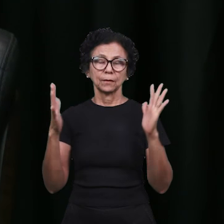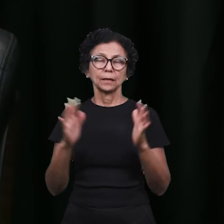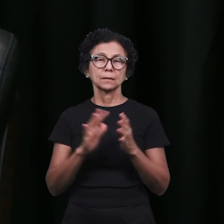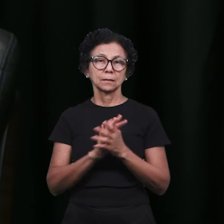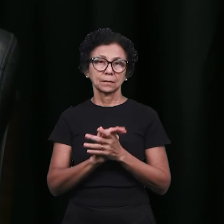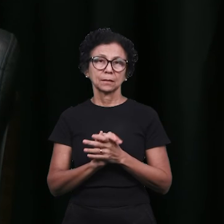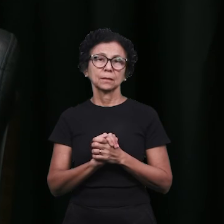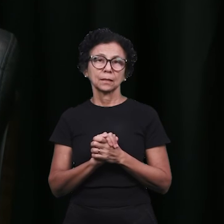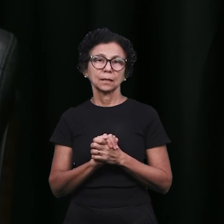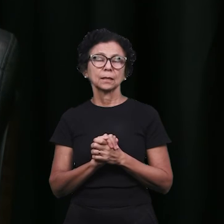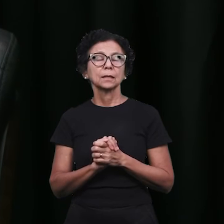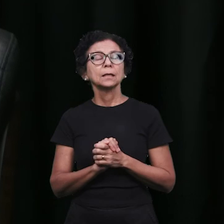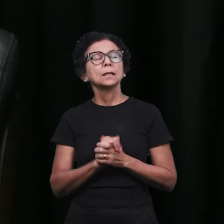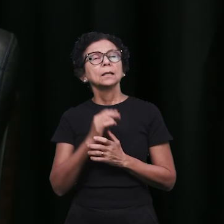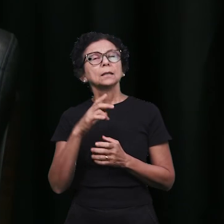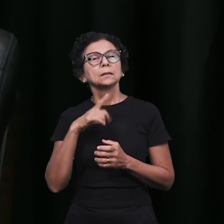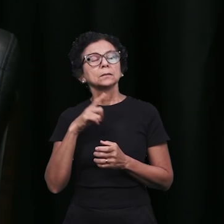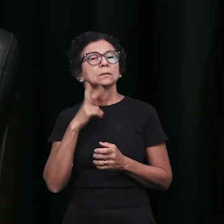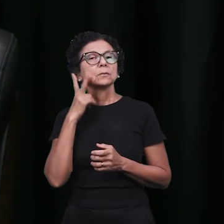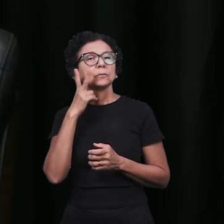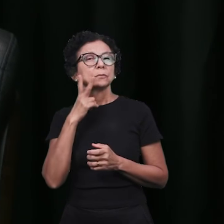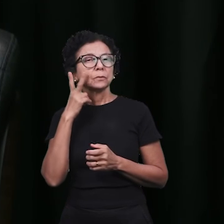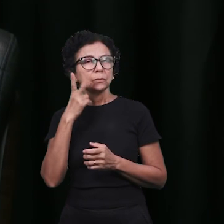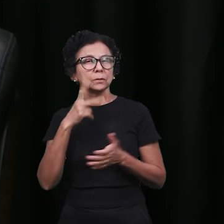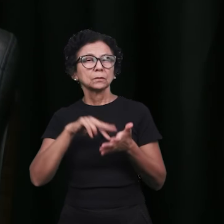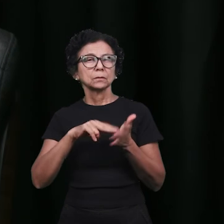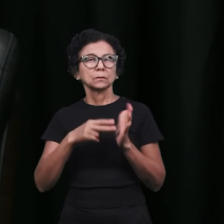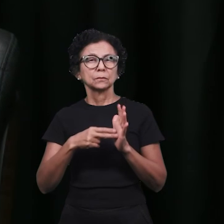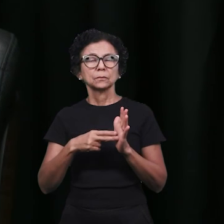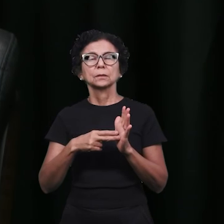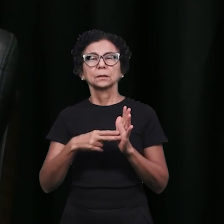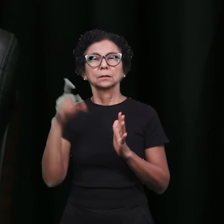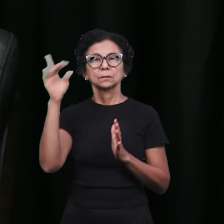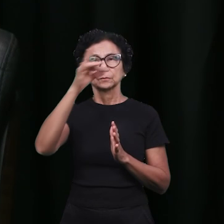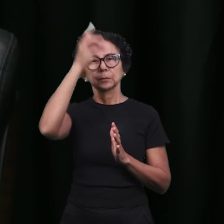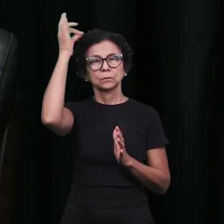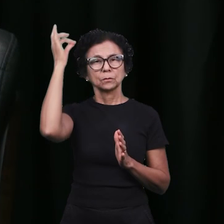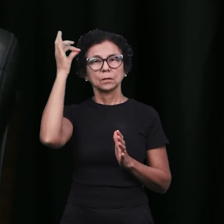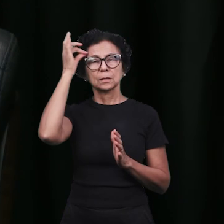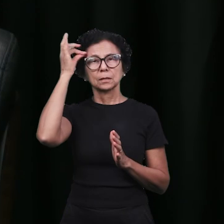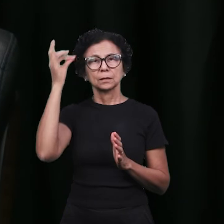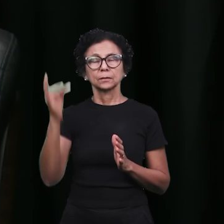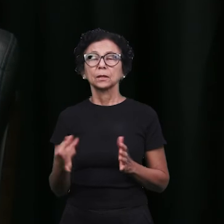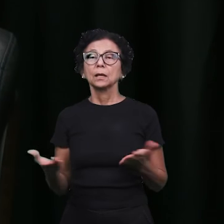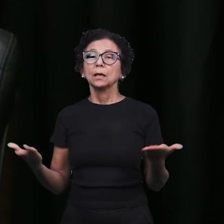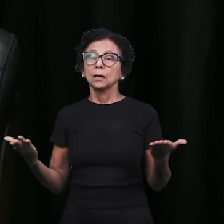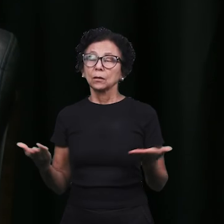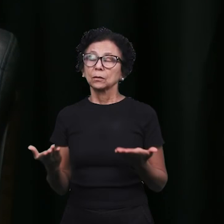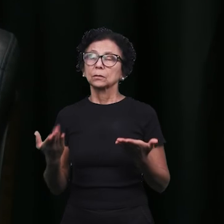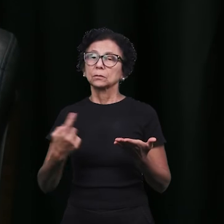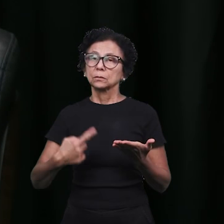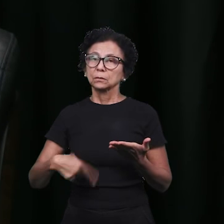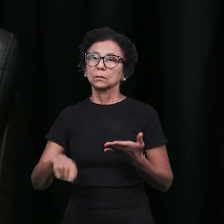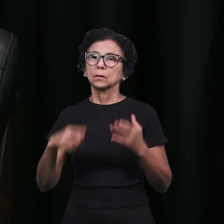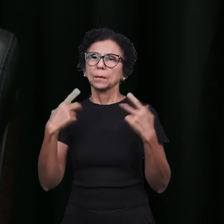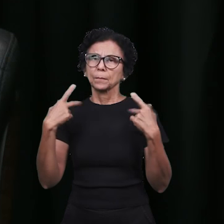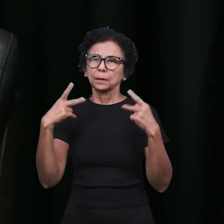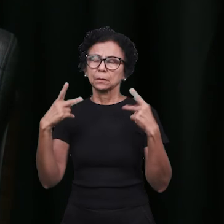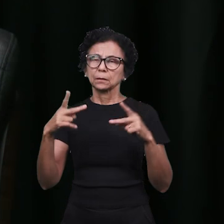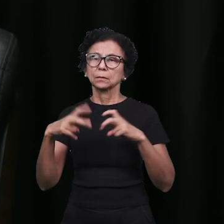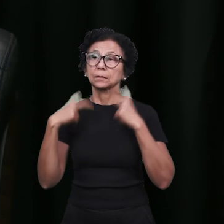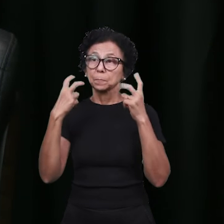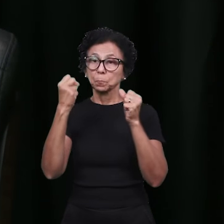Jesus. Por isso que nós clamamos no início do culto pelo sangue de Jesus, não é isso? É isso mesmo. Pregamos sobre o clamor pelo